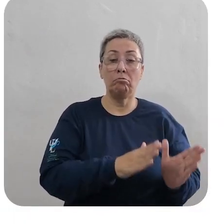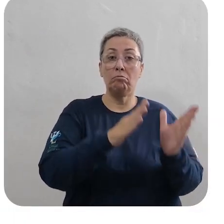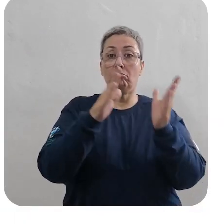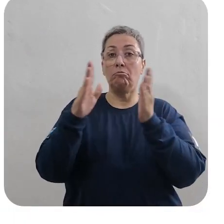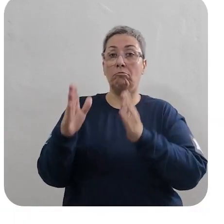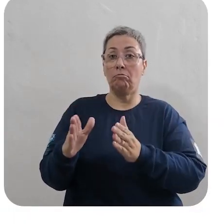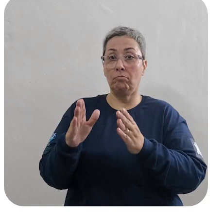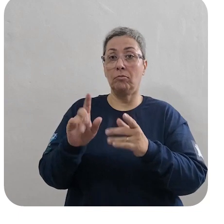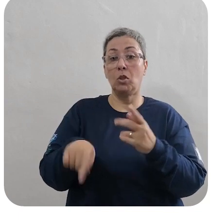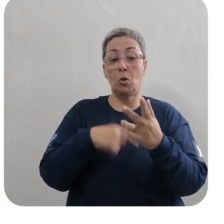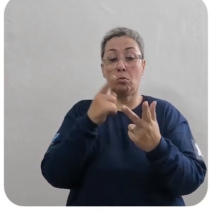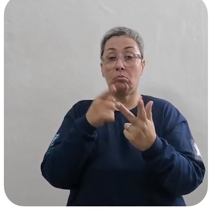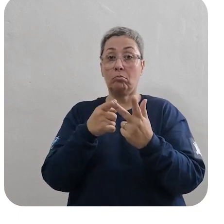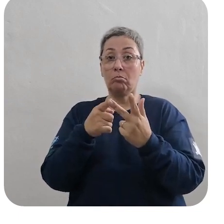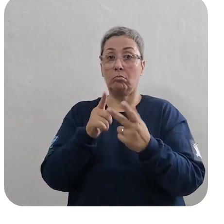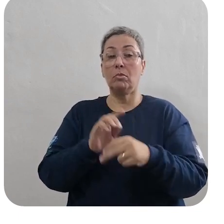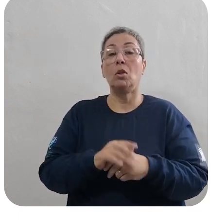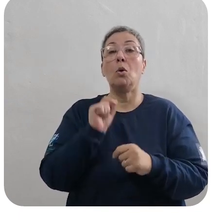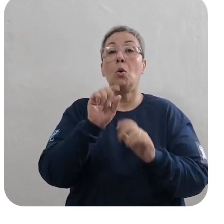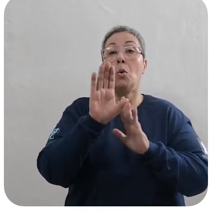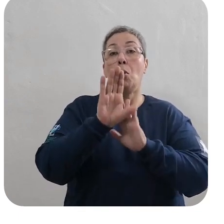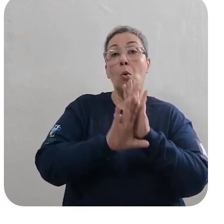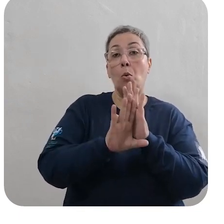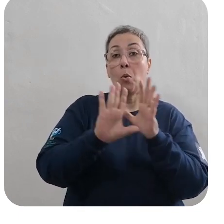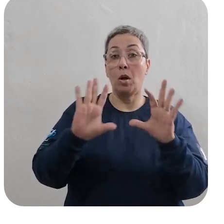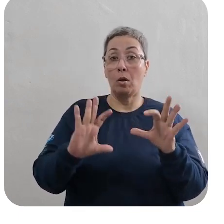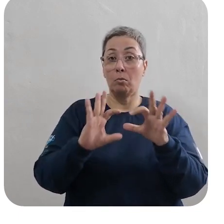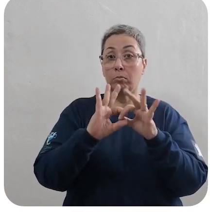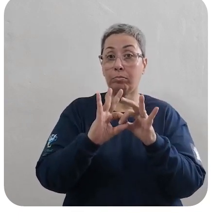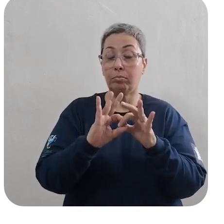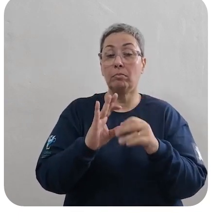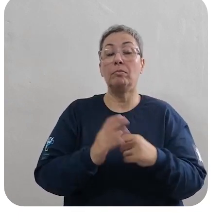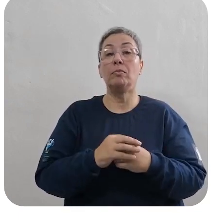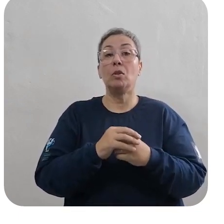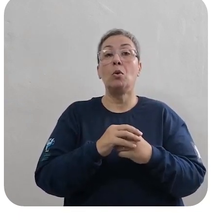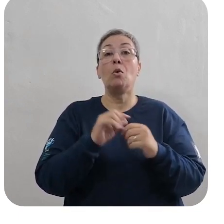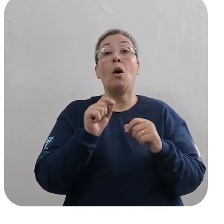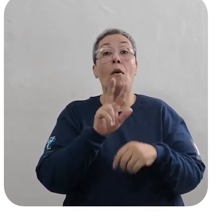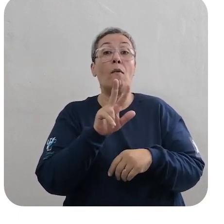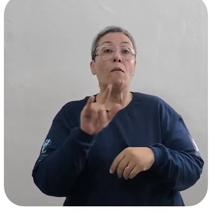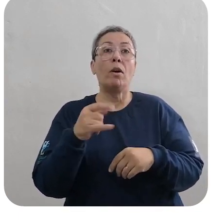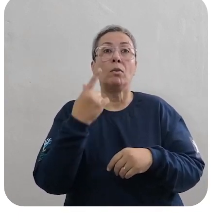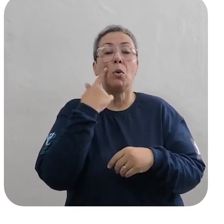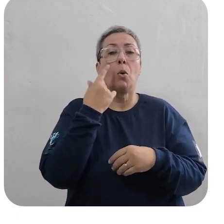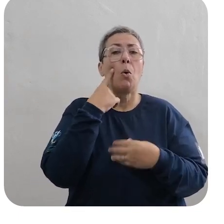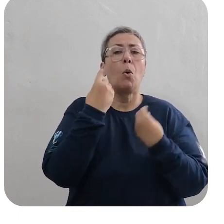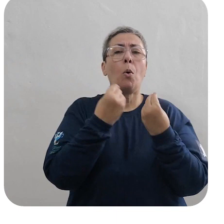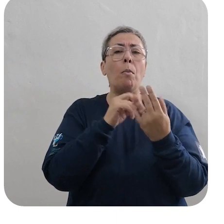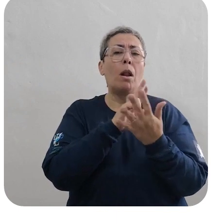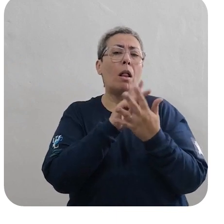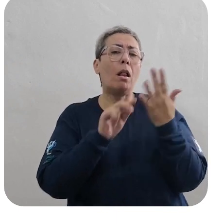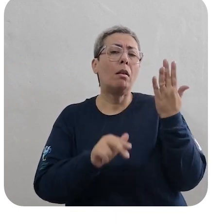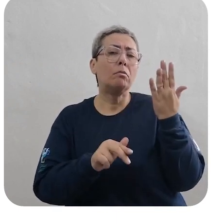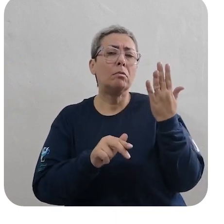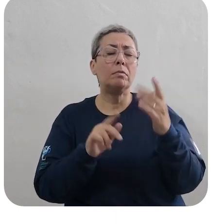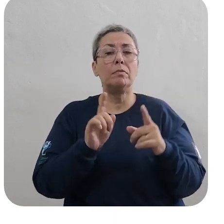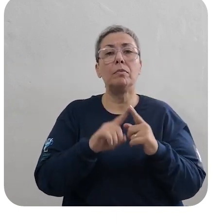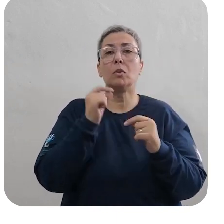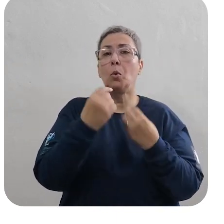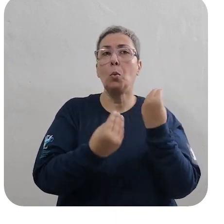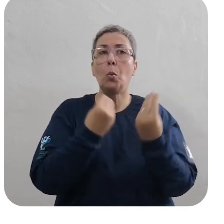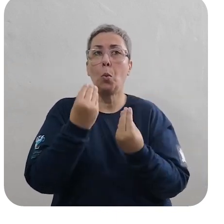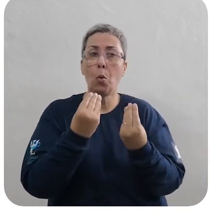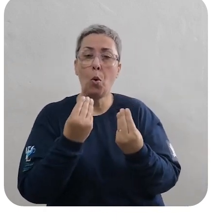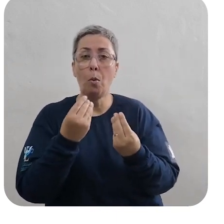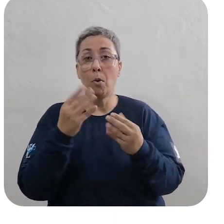Passemos para o próximo aspecto, currículo integrado. Vamos então olhar para os demais eixos.